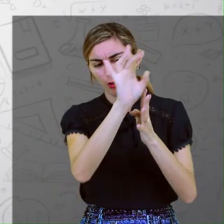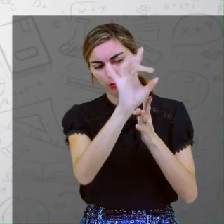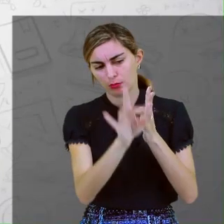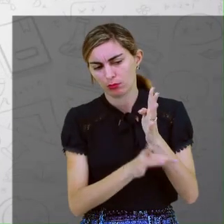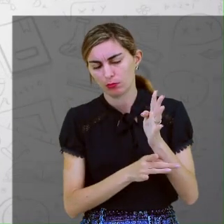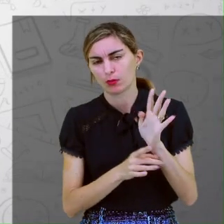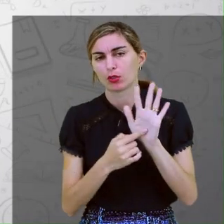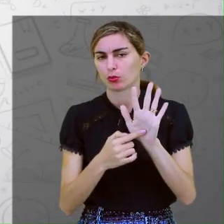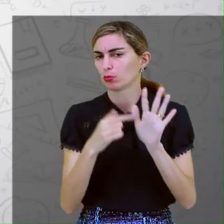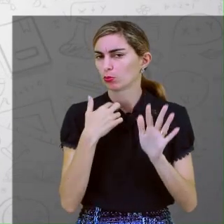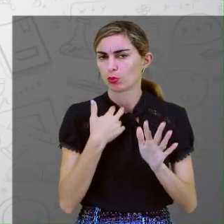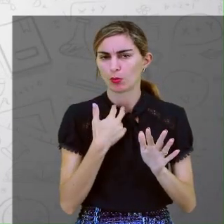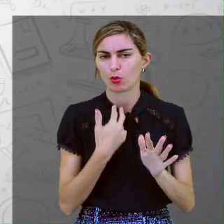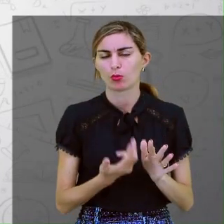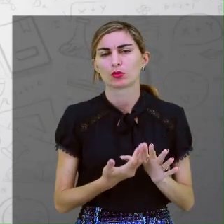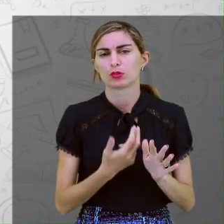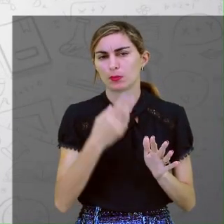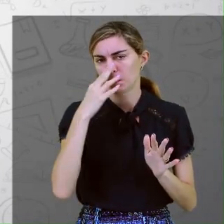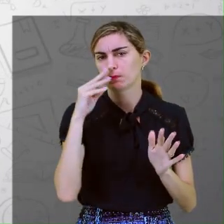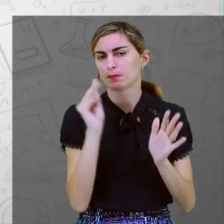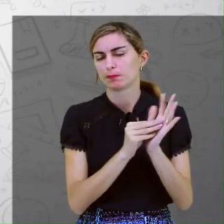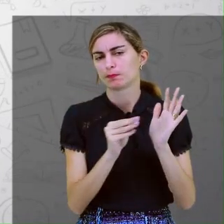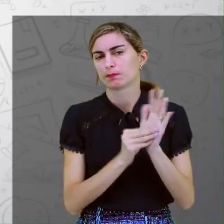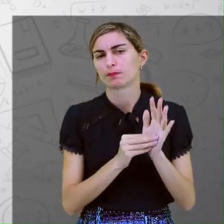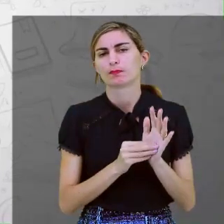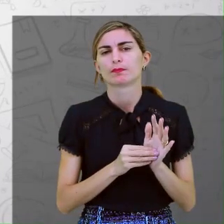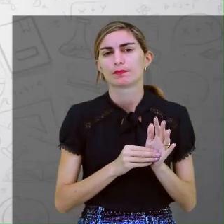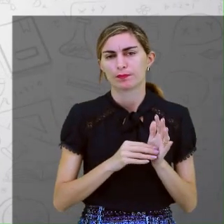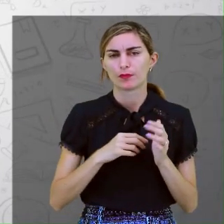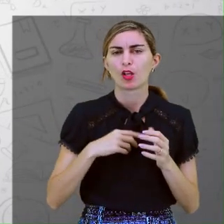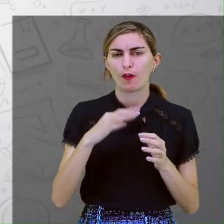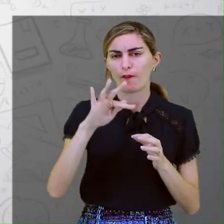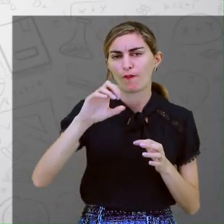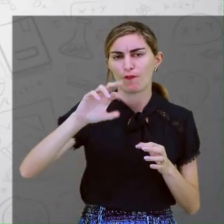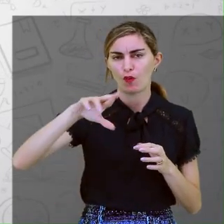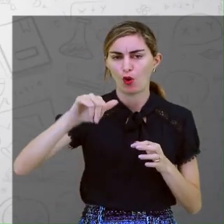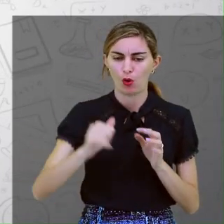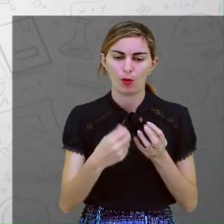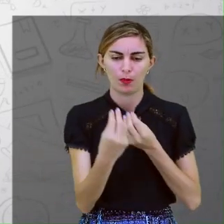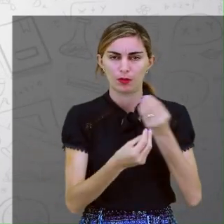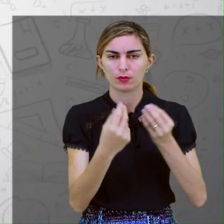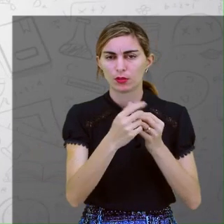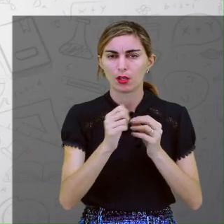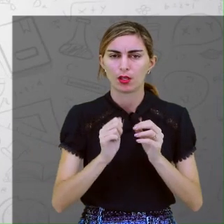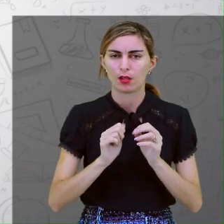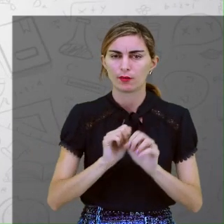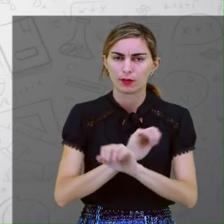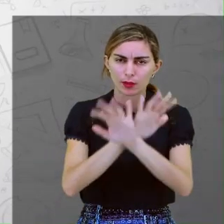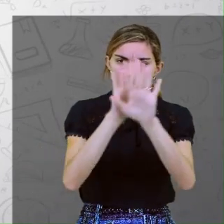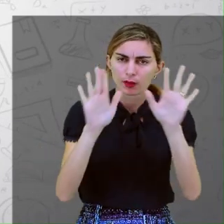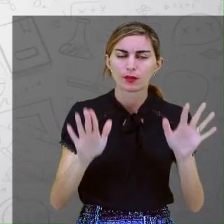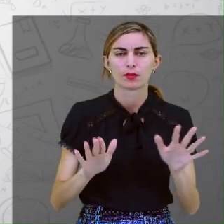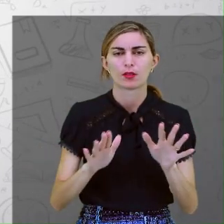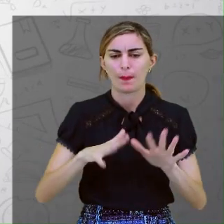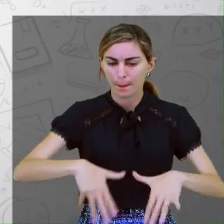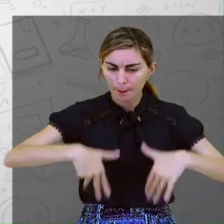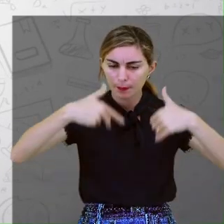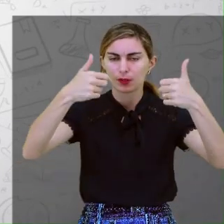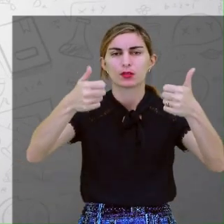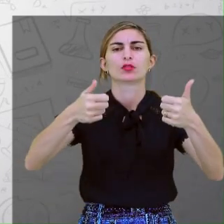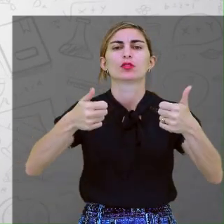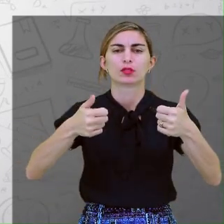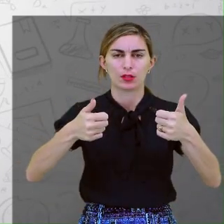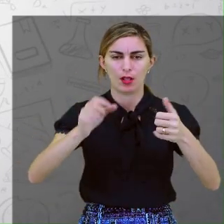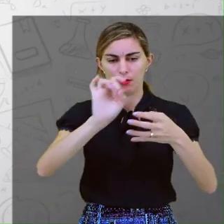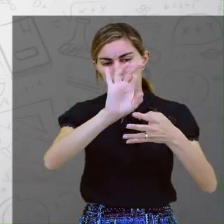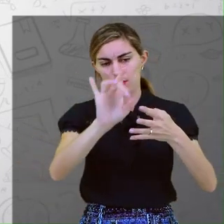Então ela não deve ser menosprezada, porque é uma forma ali de clarificar, né, e melhorar